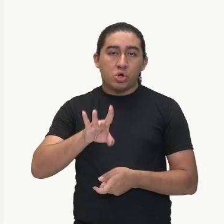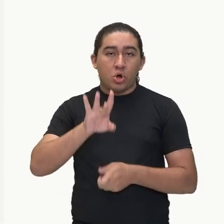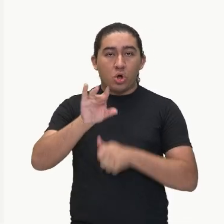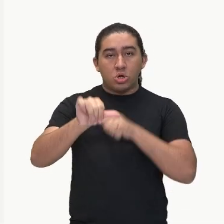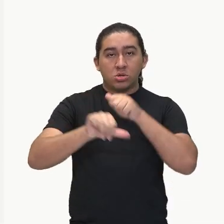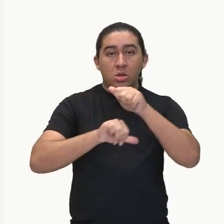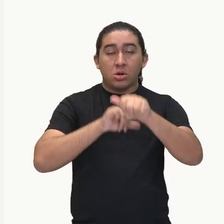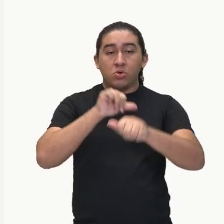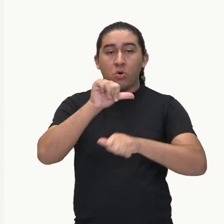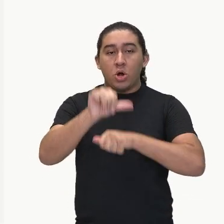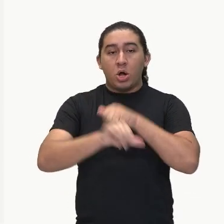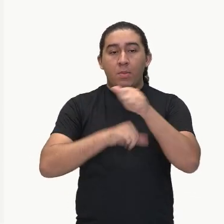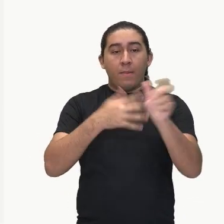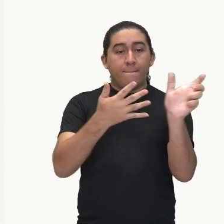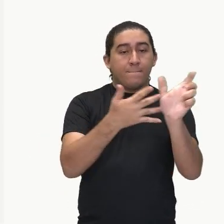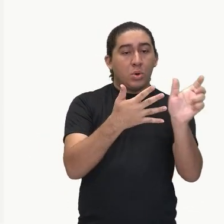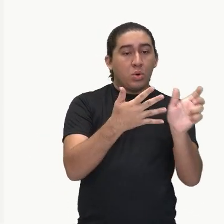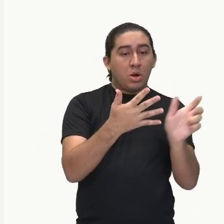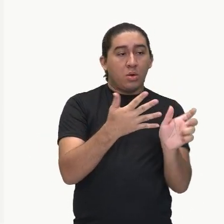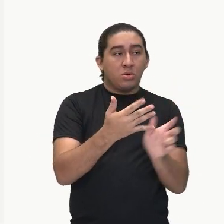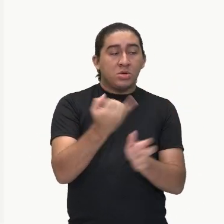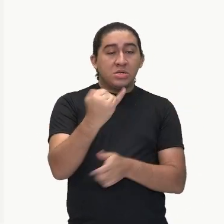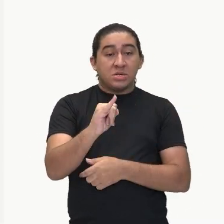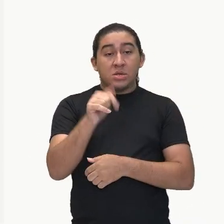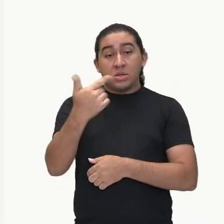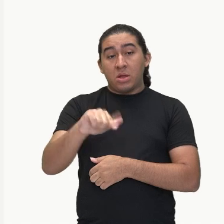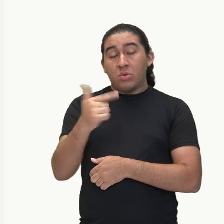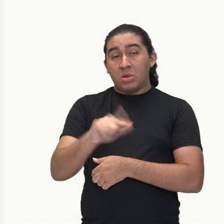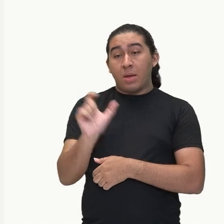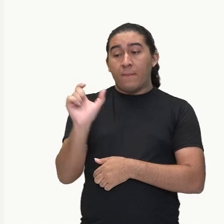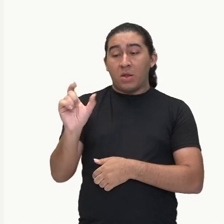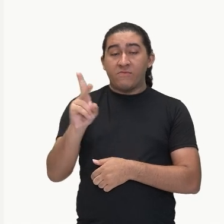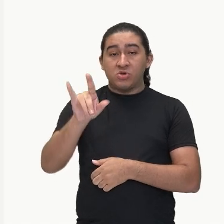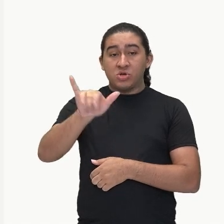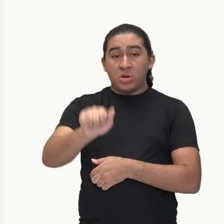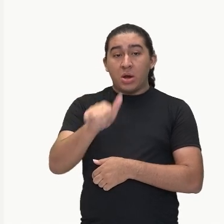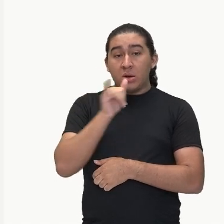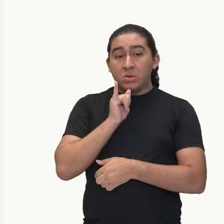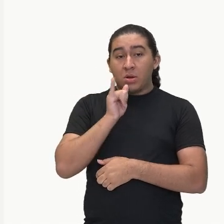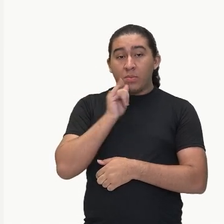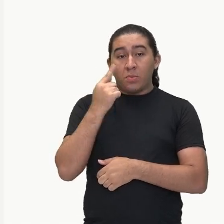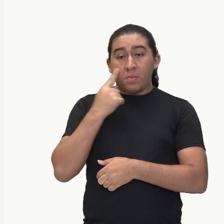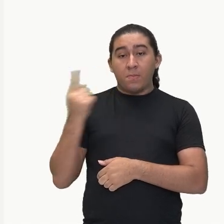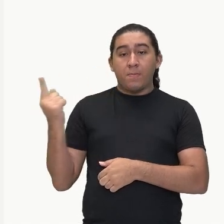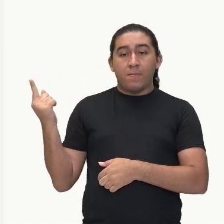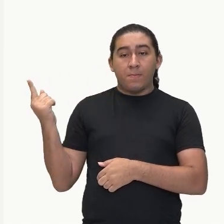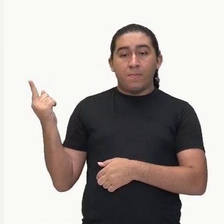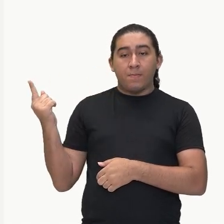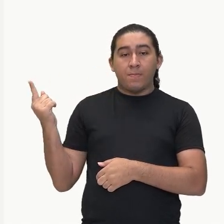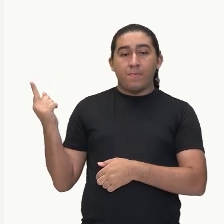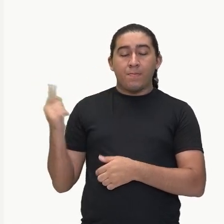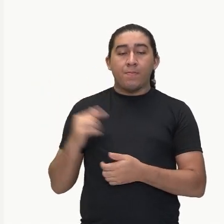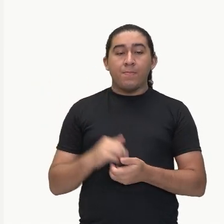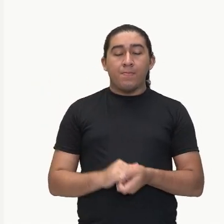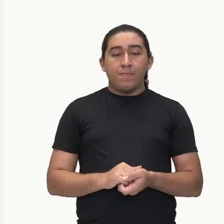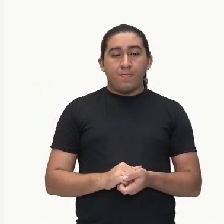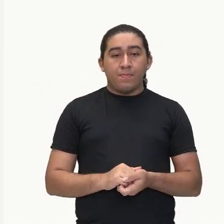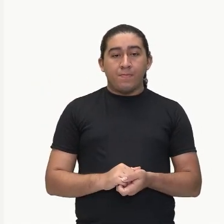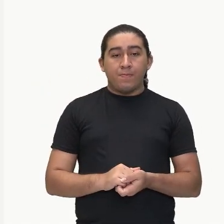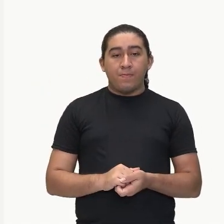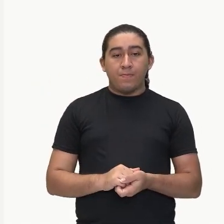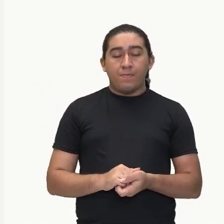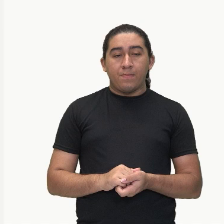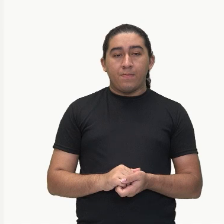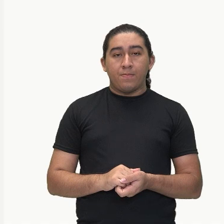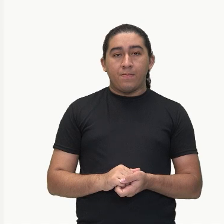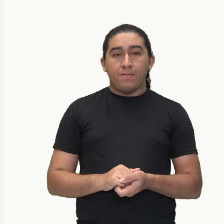flexionar para o plural quando não tiver a palavra dia. Por exemplo, hoje são 2 de maio, hoje são 25